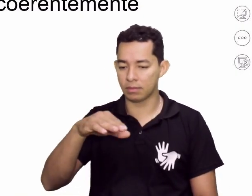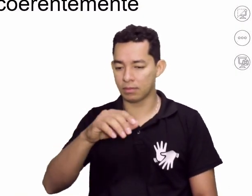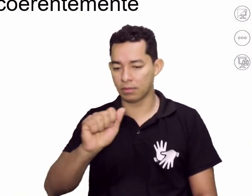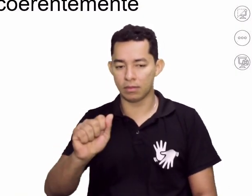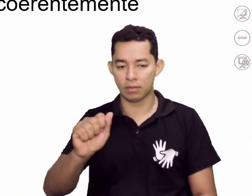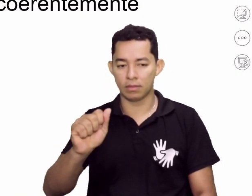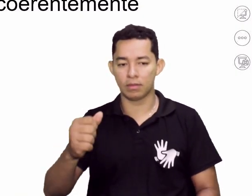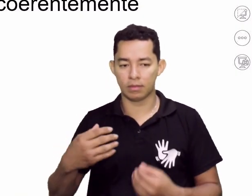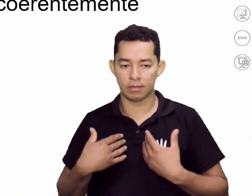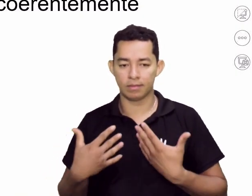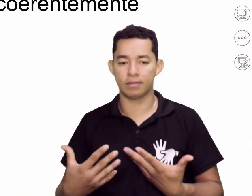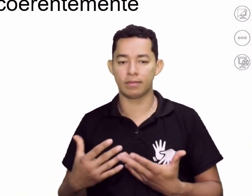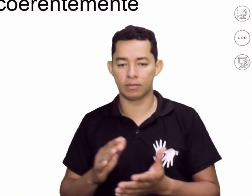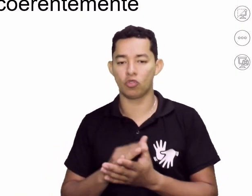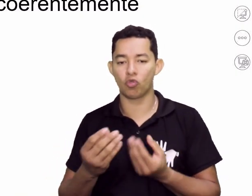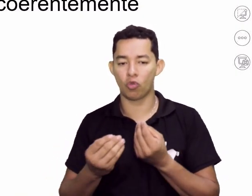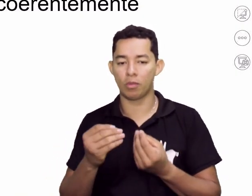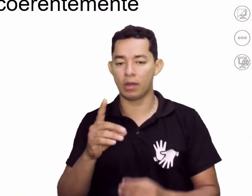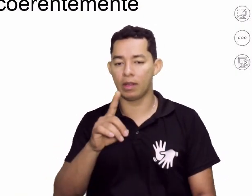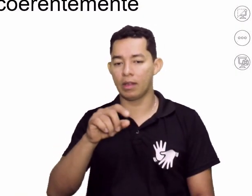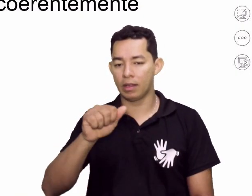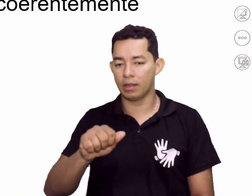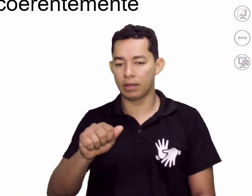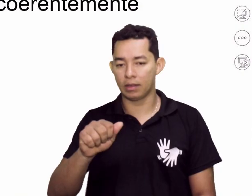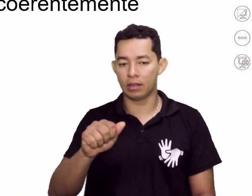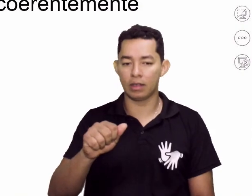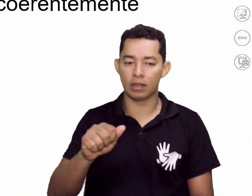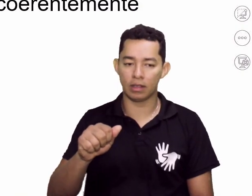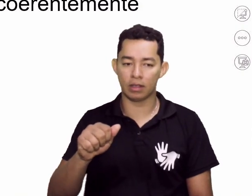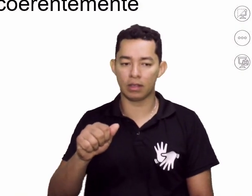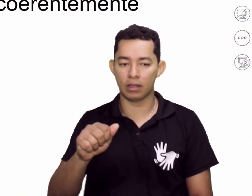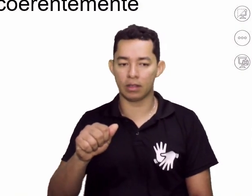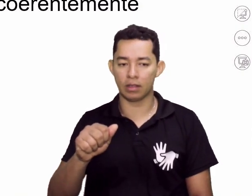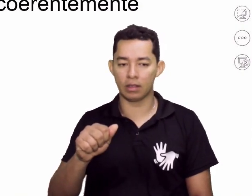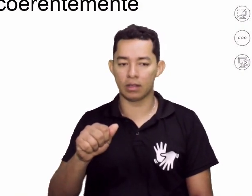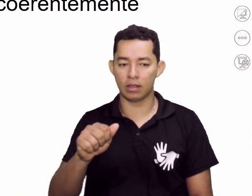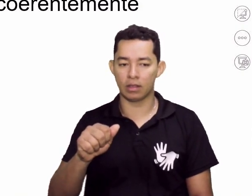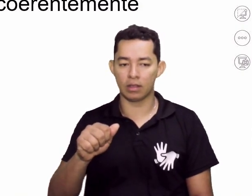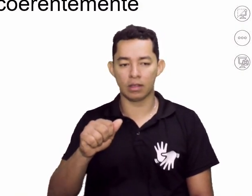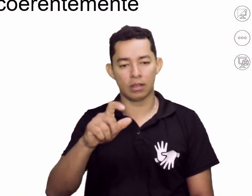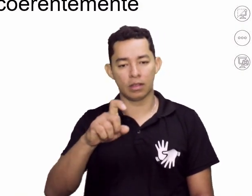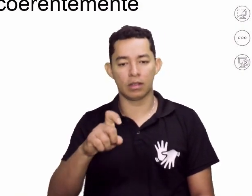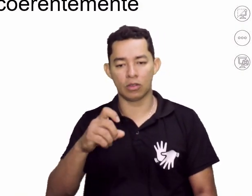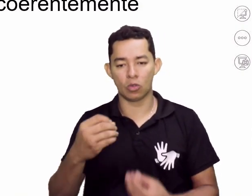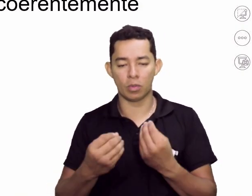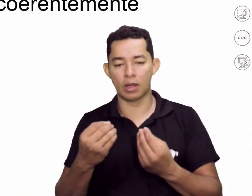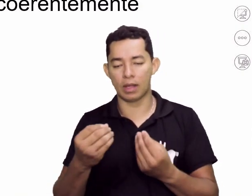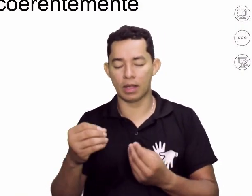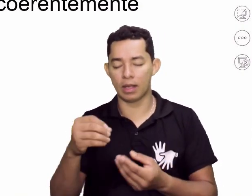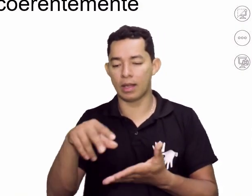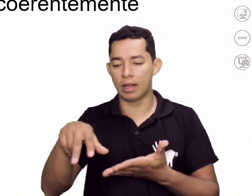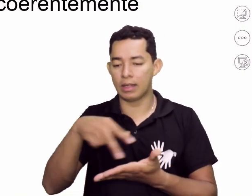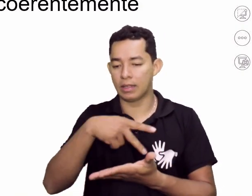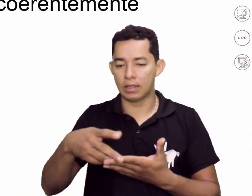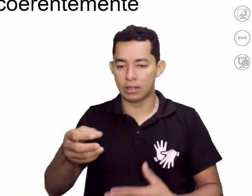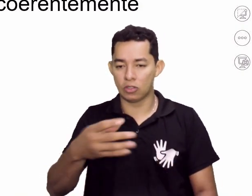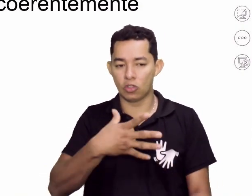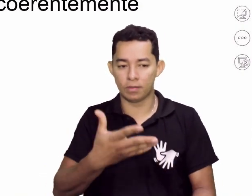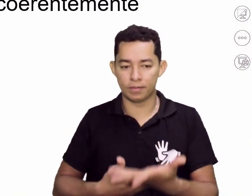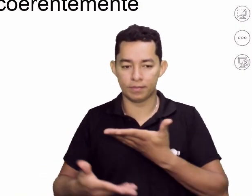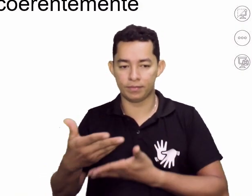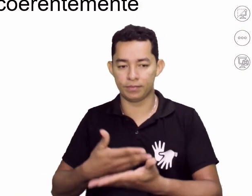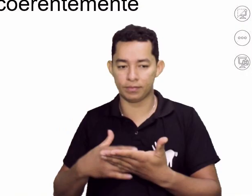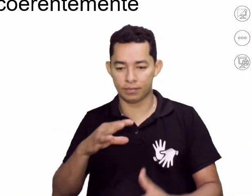explícita, como a dança explicite, né? É o certo. Como a dança contemporânea se relaciona